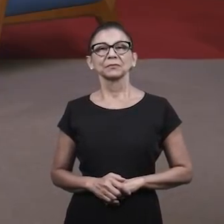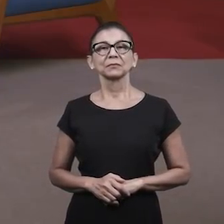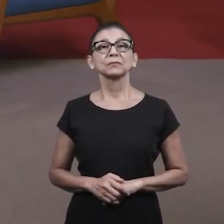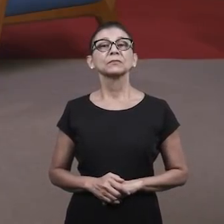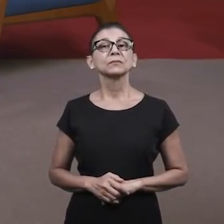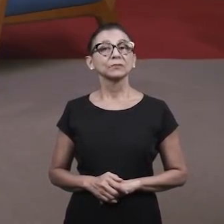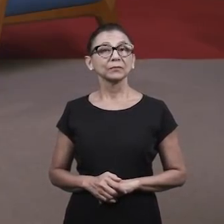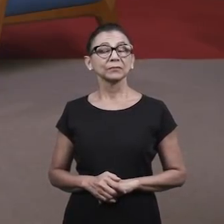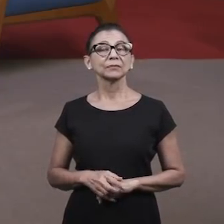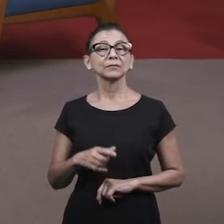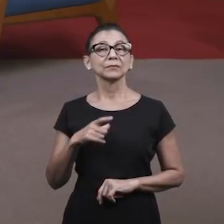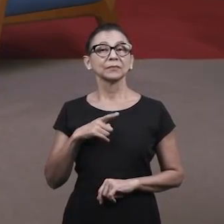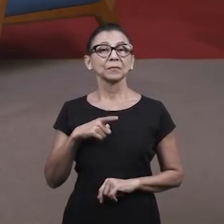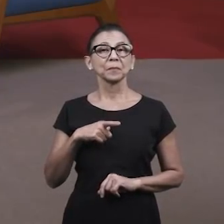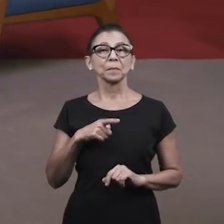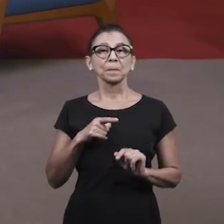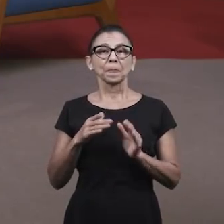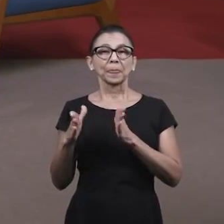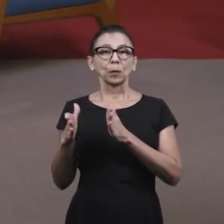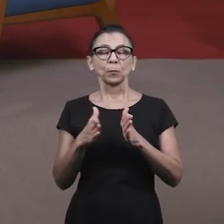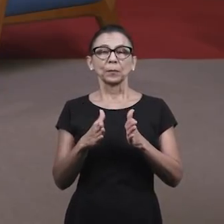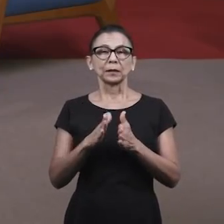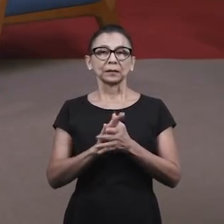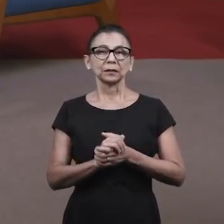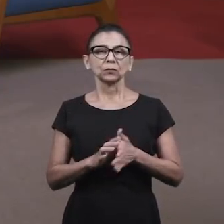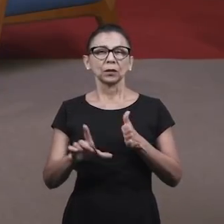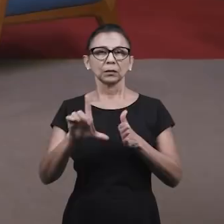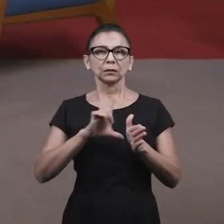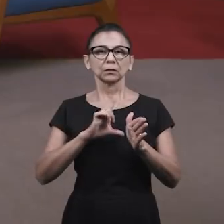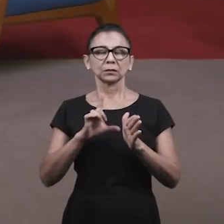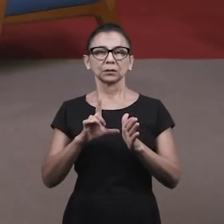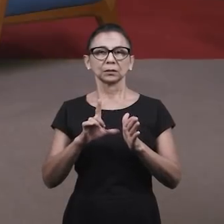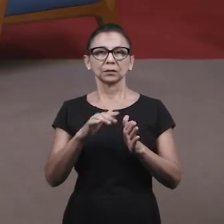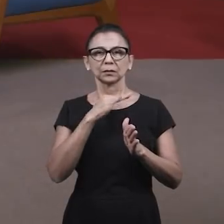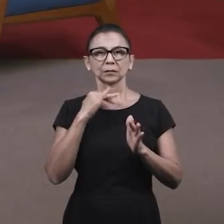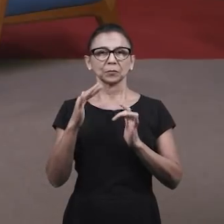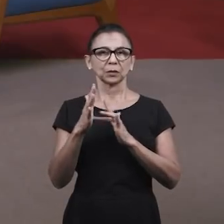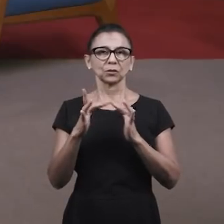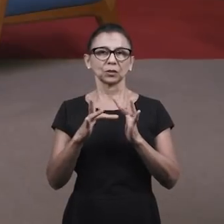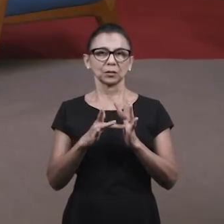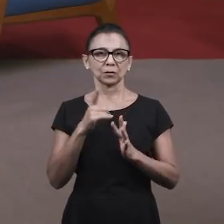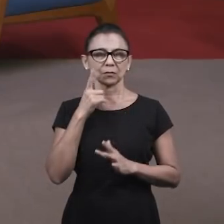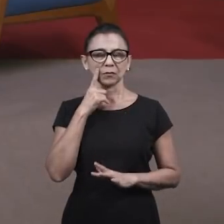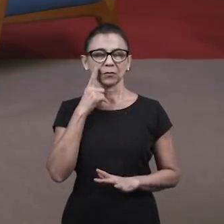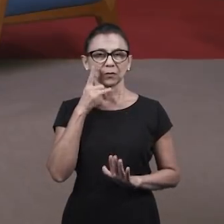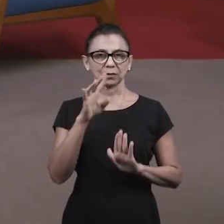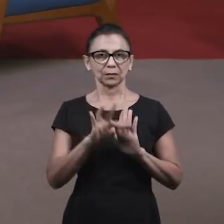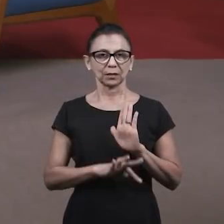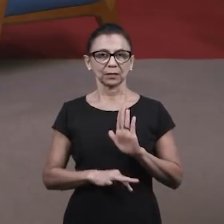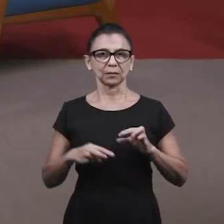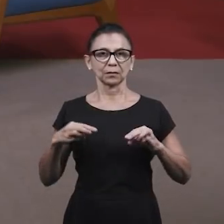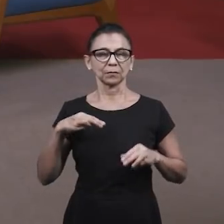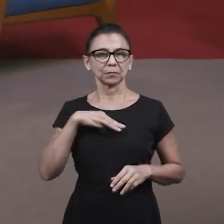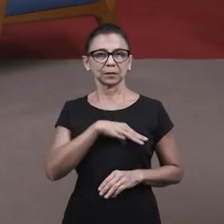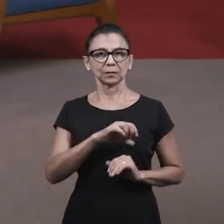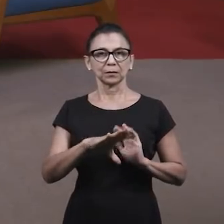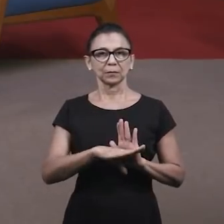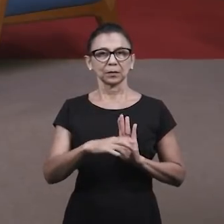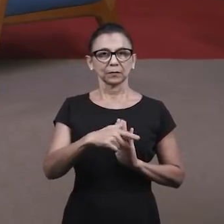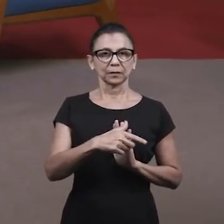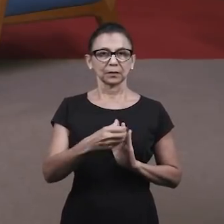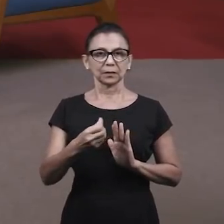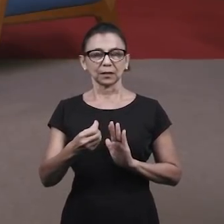que estava dentro do coração deles. A tempestade da aflição, a tempestade do medo, né? A tempestade da